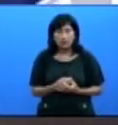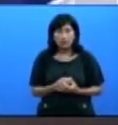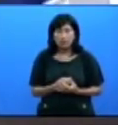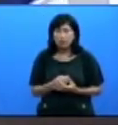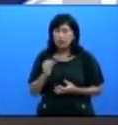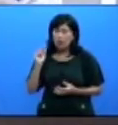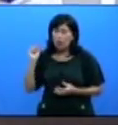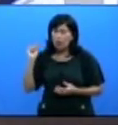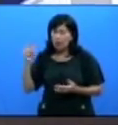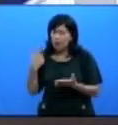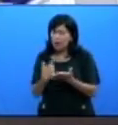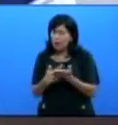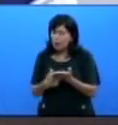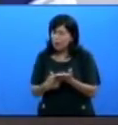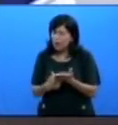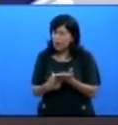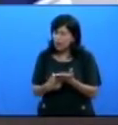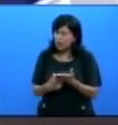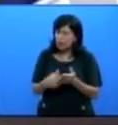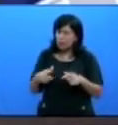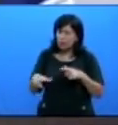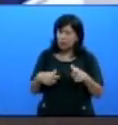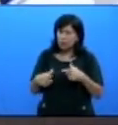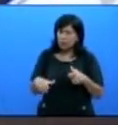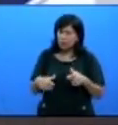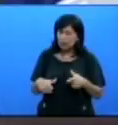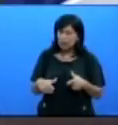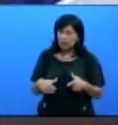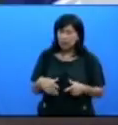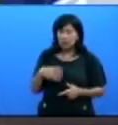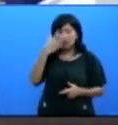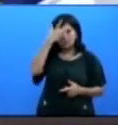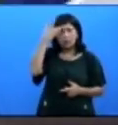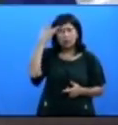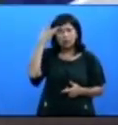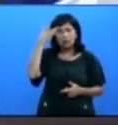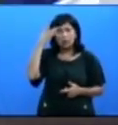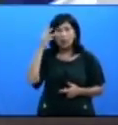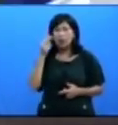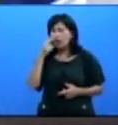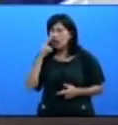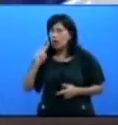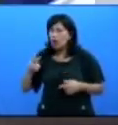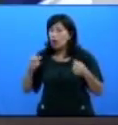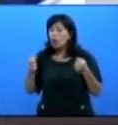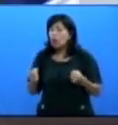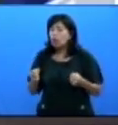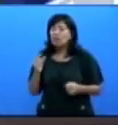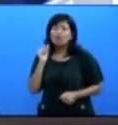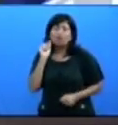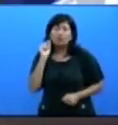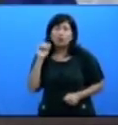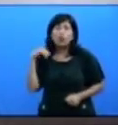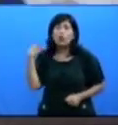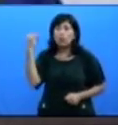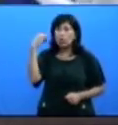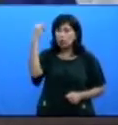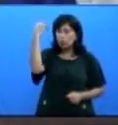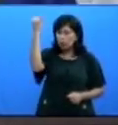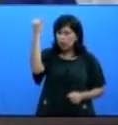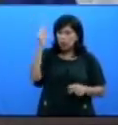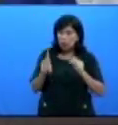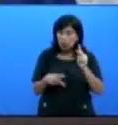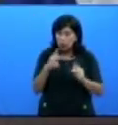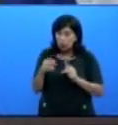dos vereadores, a gente verifica quanta coisa aqui de importância para a vida dos nossos munícipes, seja